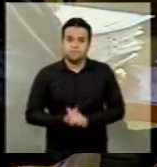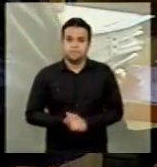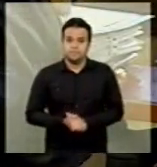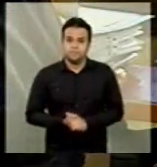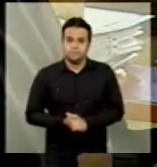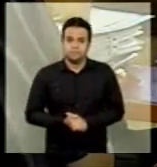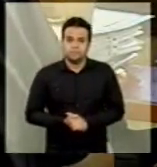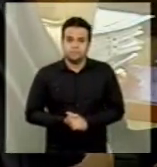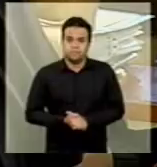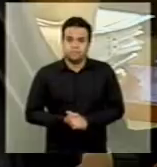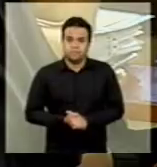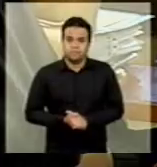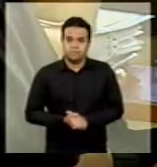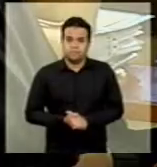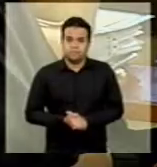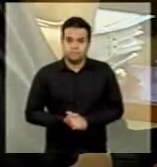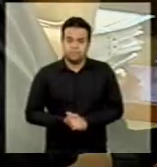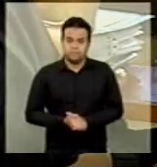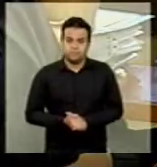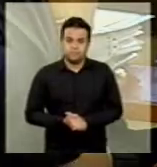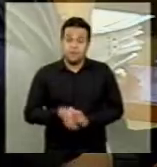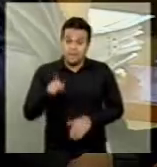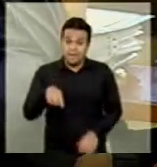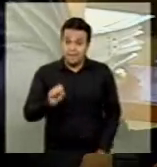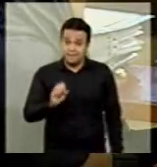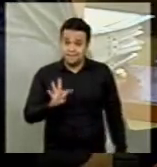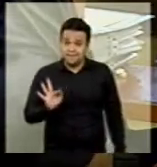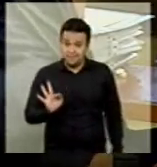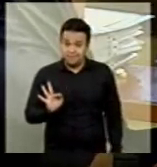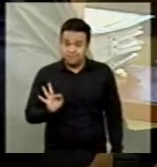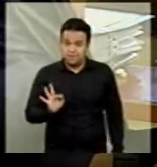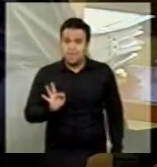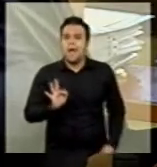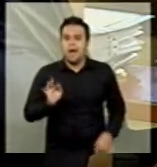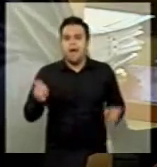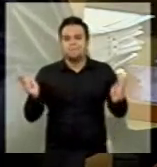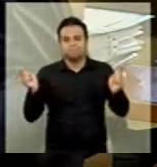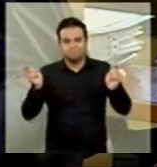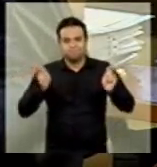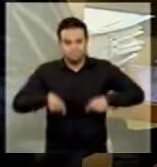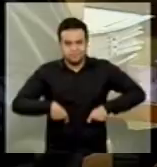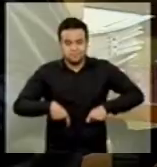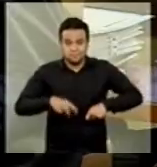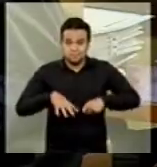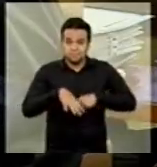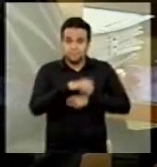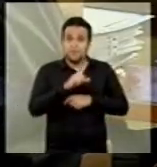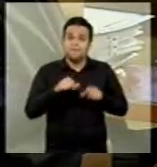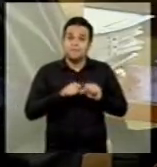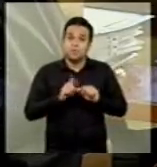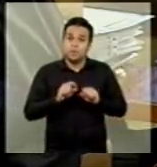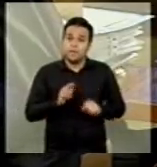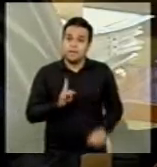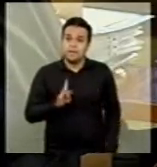na prática, apenas a partir de 2002, é que esta casa pôde ter a competência de tramitar